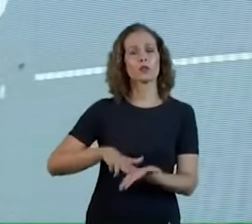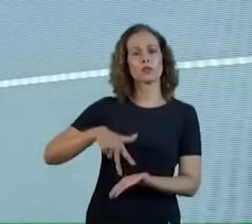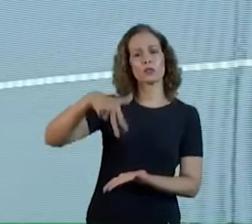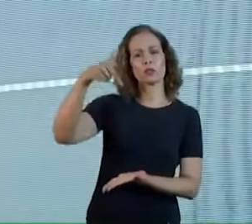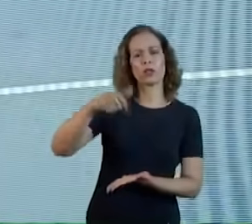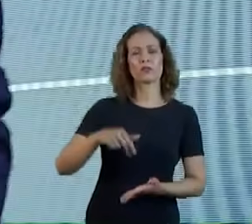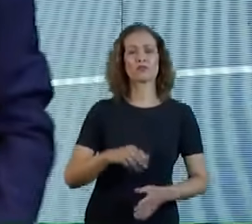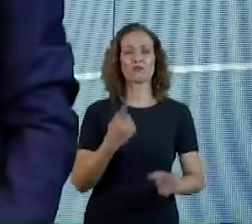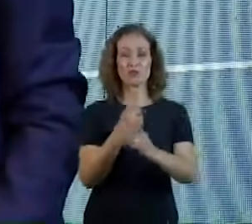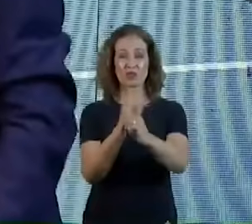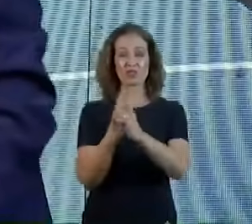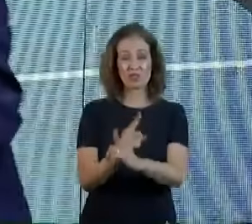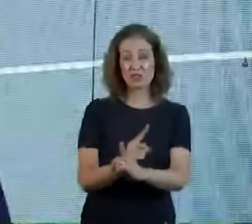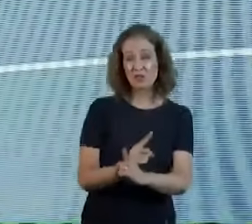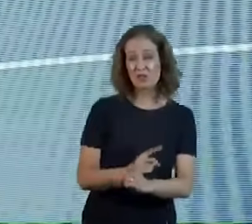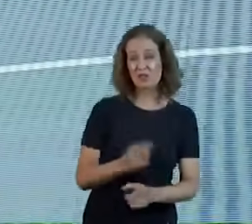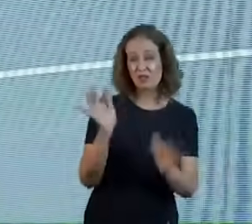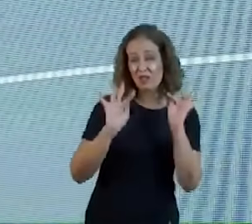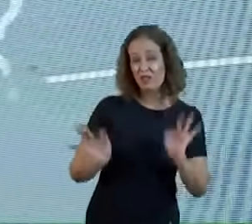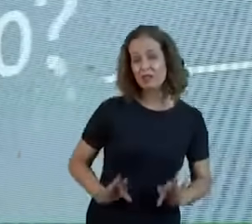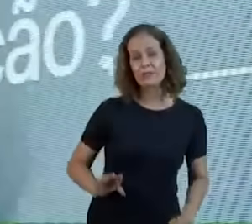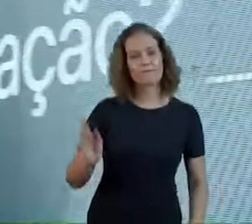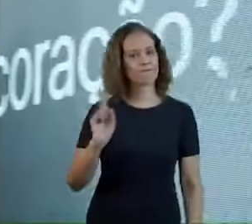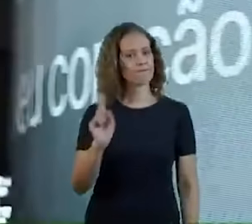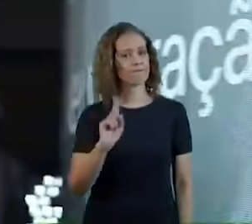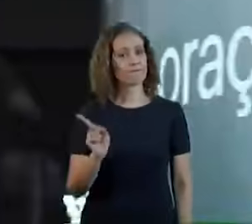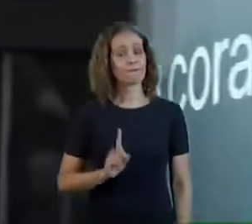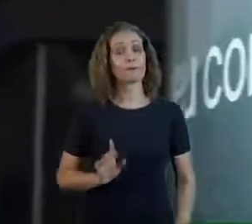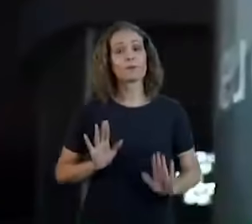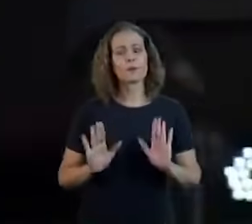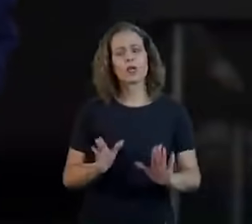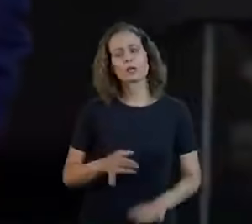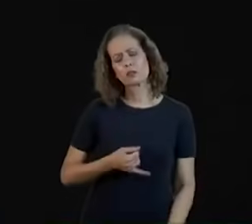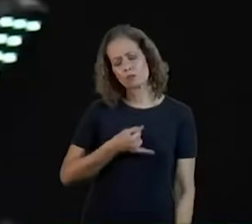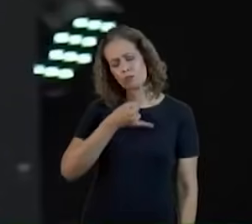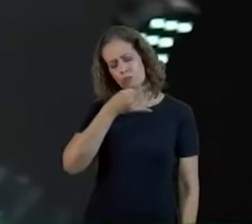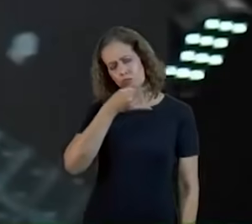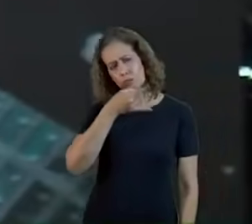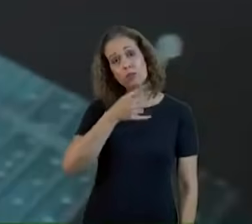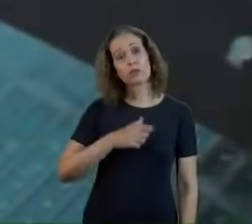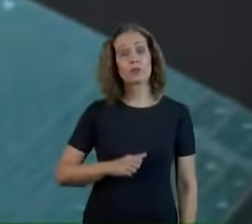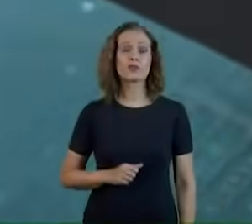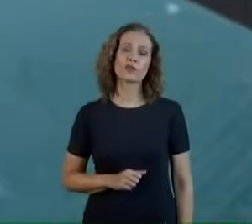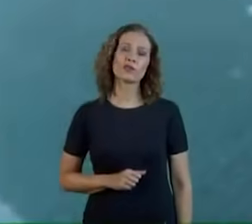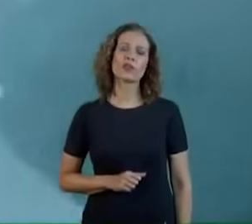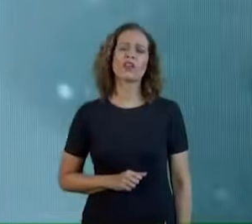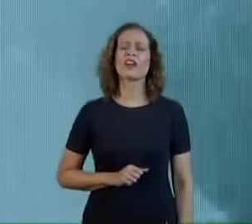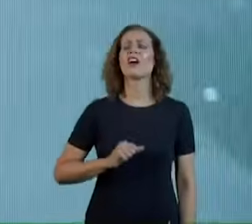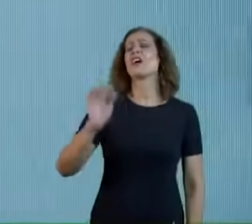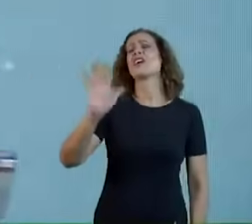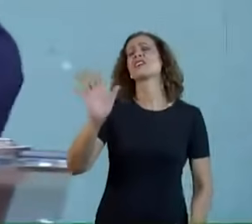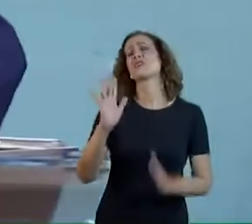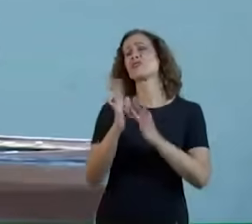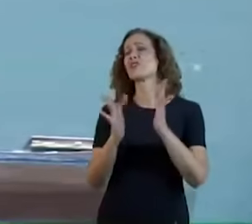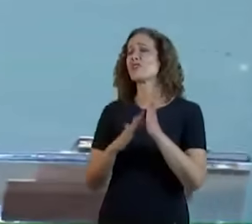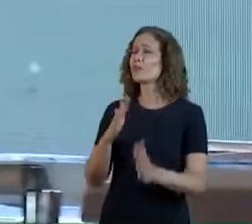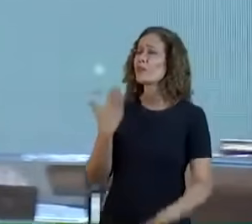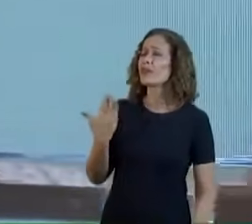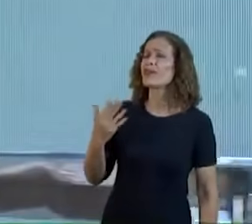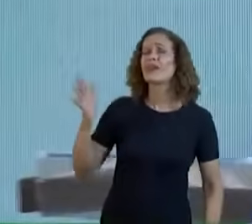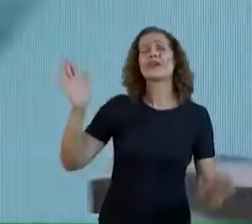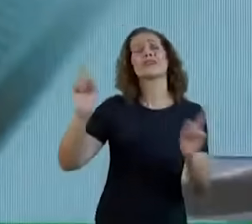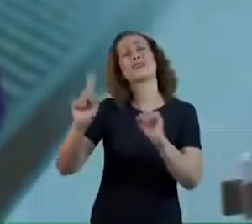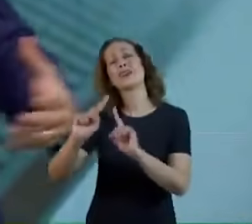não ficaram felizes. Eles ficaram tristes. Ah não, Jesus, você vai morrer?